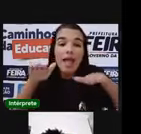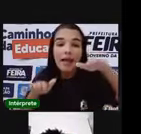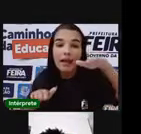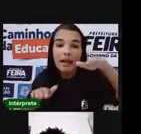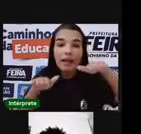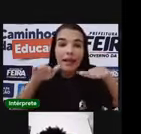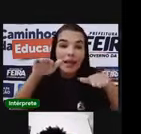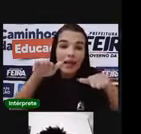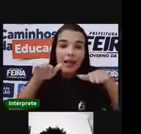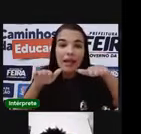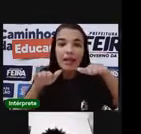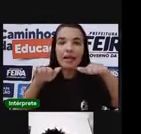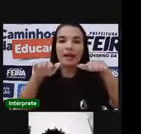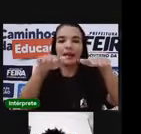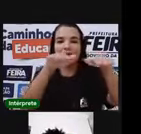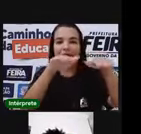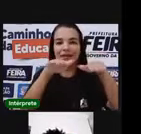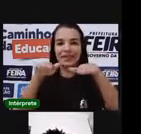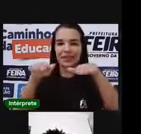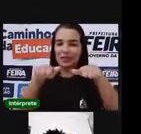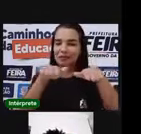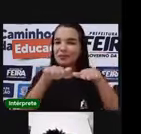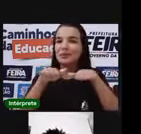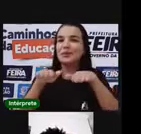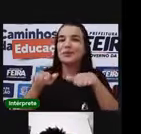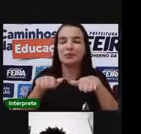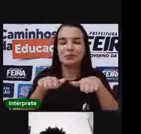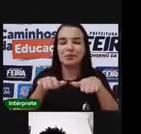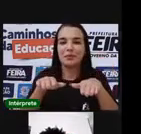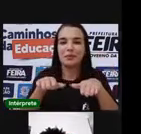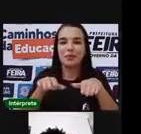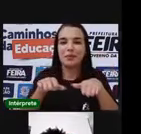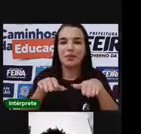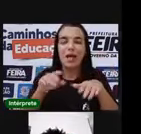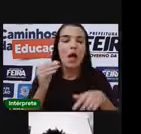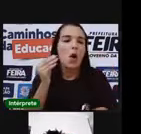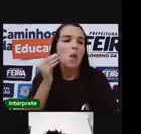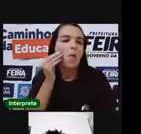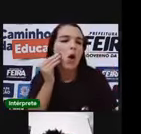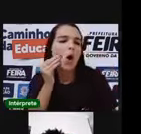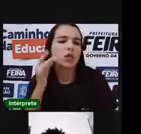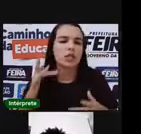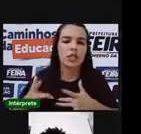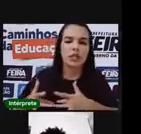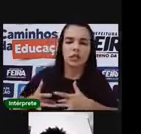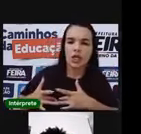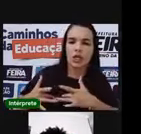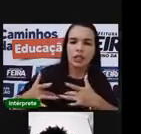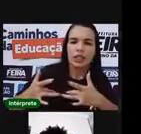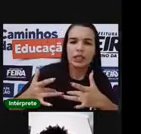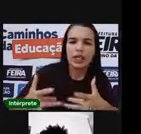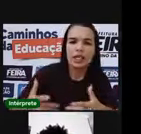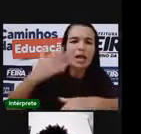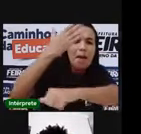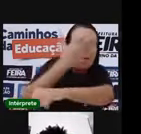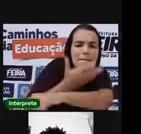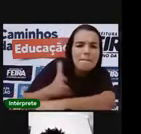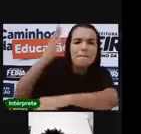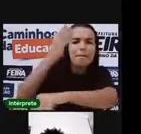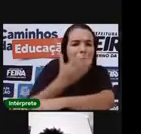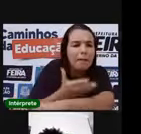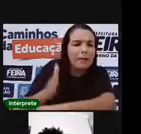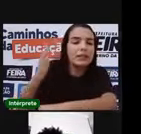A solidariedade é a expressão, não é? Prática, prática